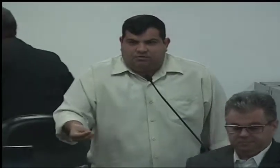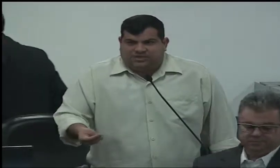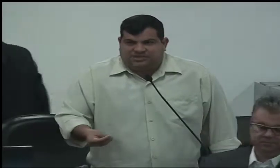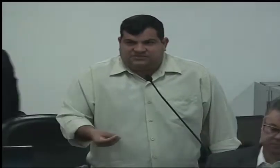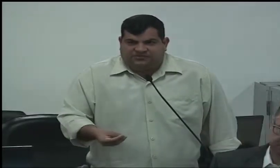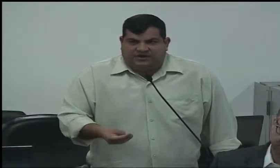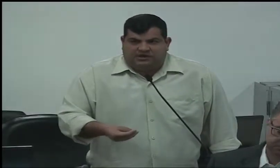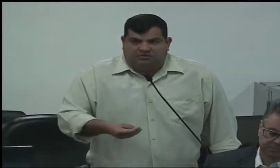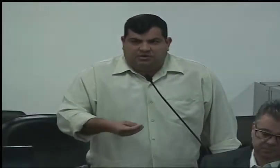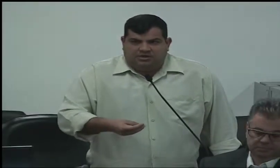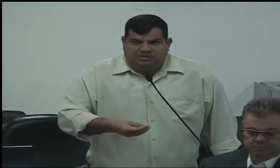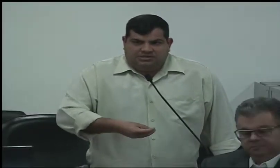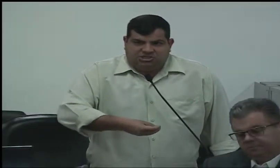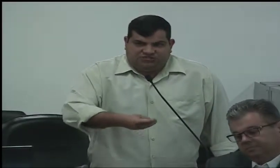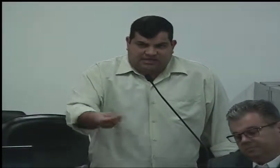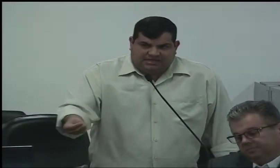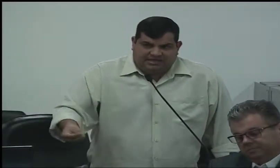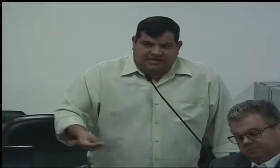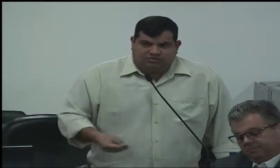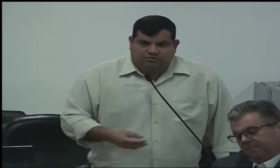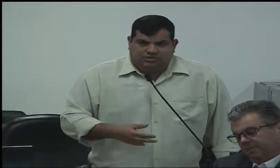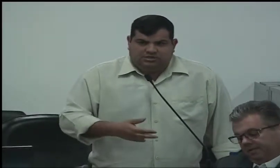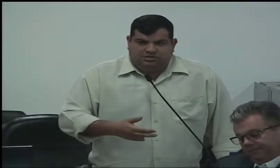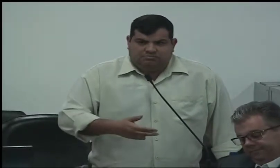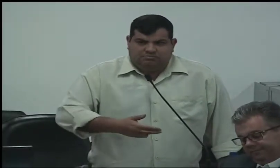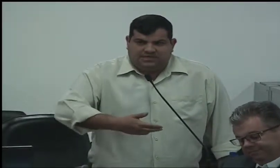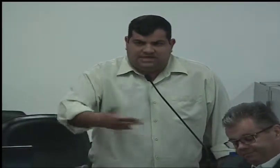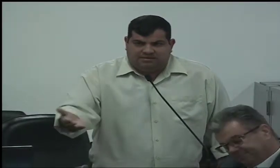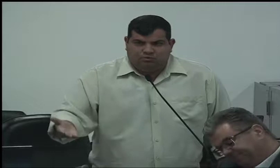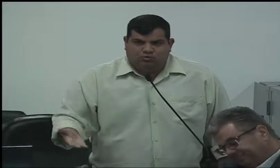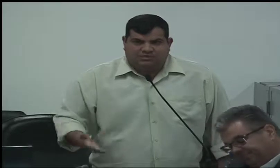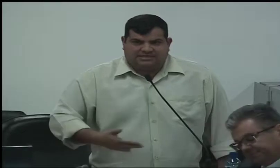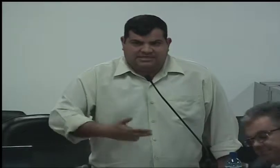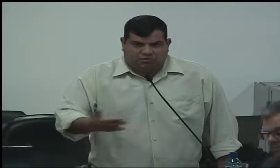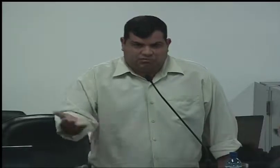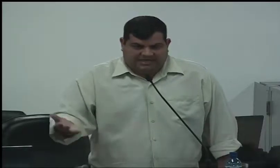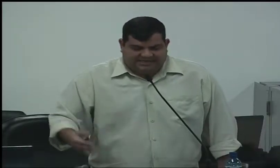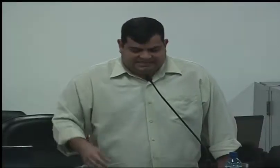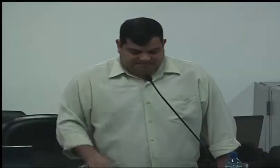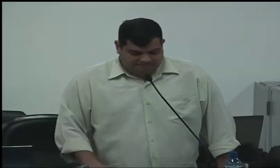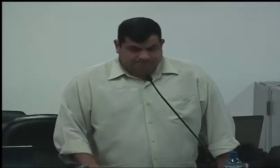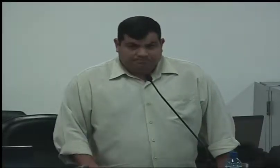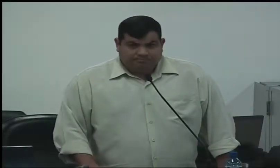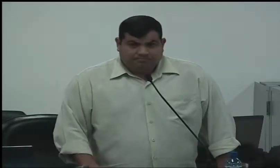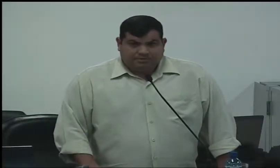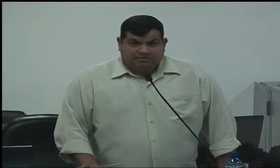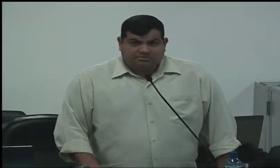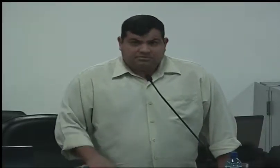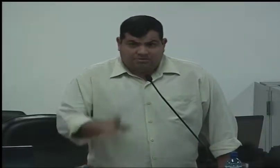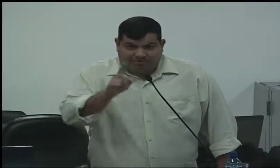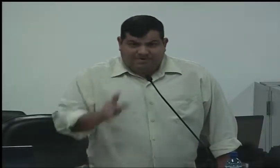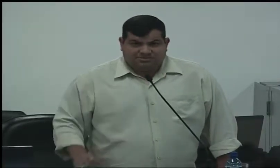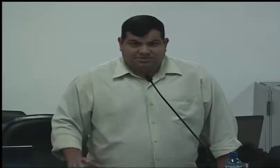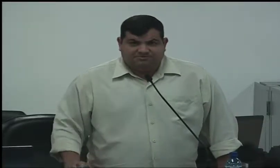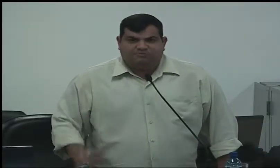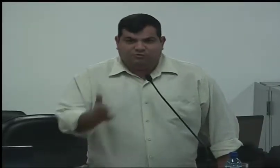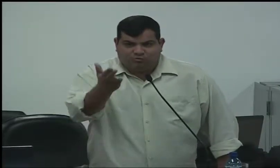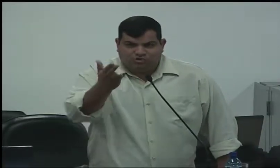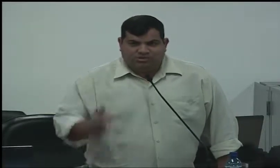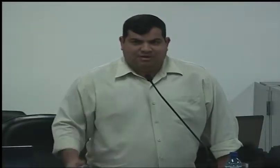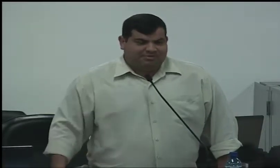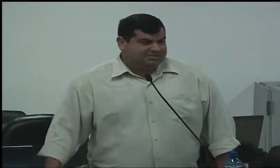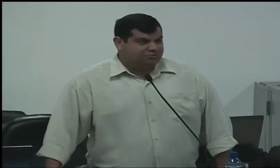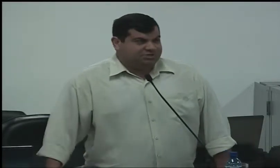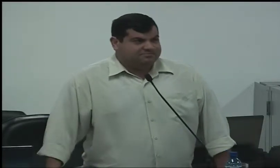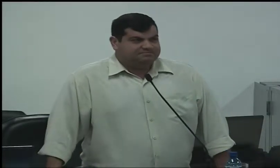aceitar o que eles falam e a gente fica quieto e nada muda, nada acontece. Quer uma parte, Mir? Vou